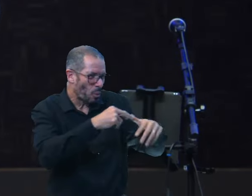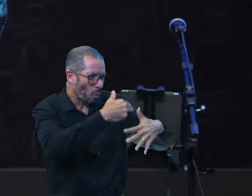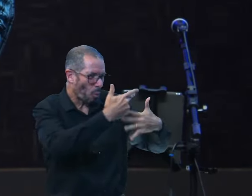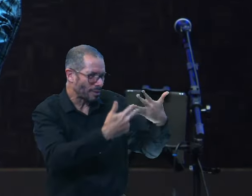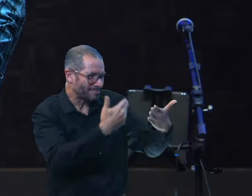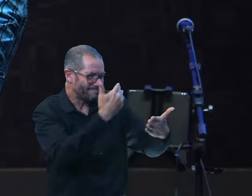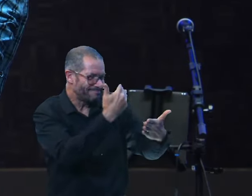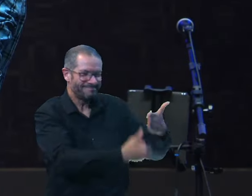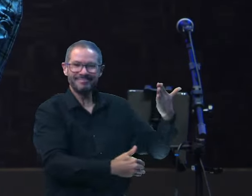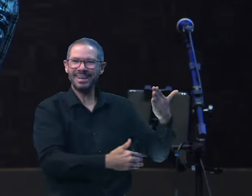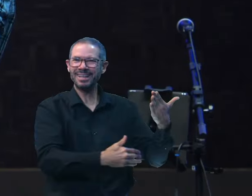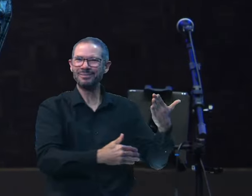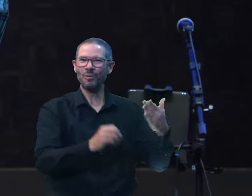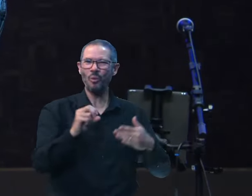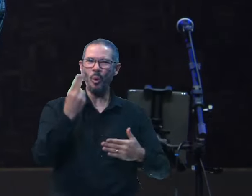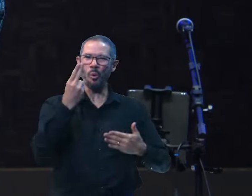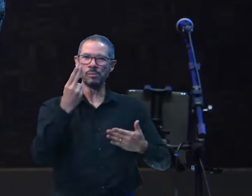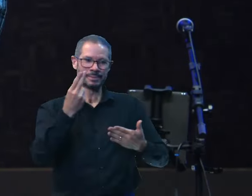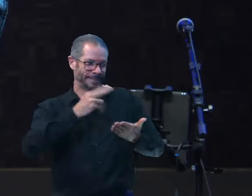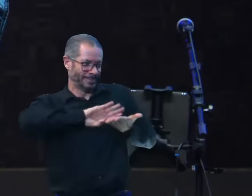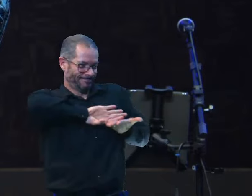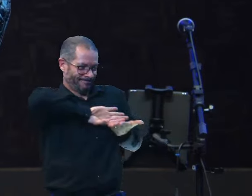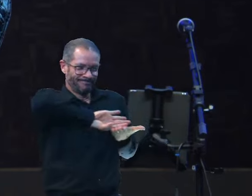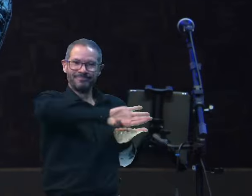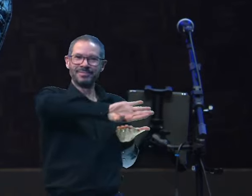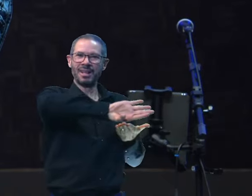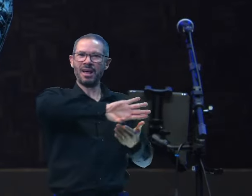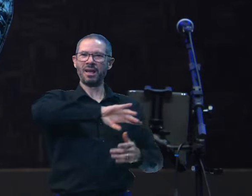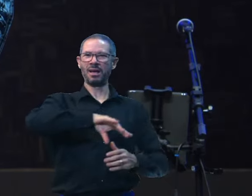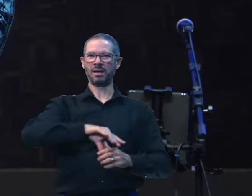perdemos, ou que nos tiraram.